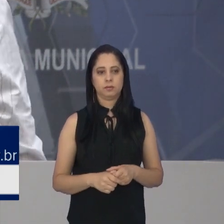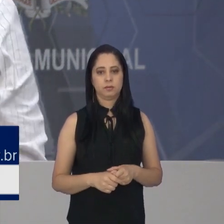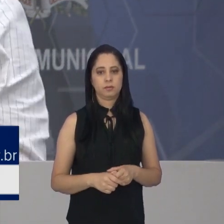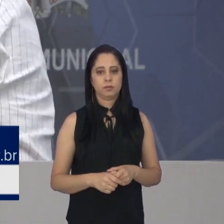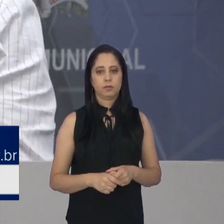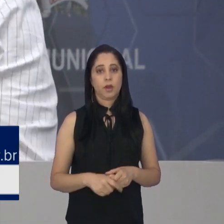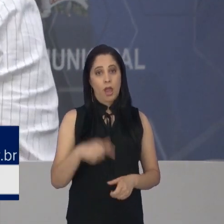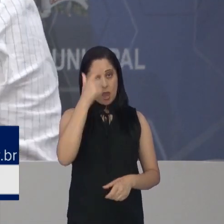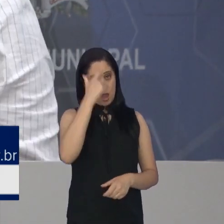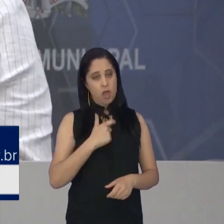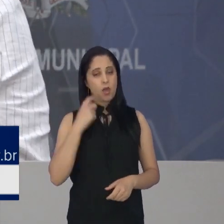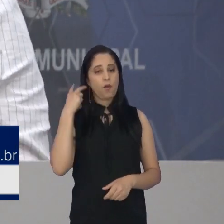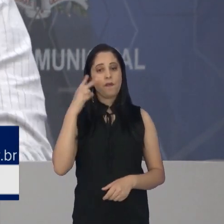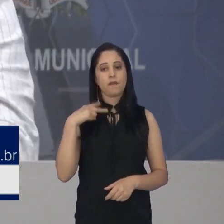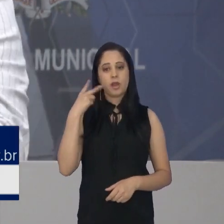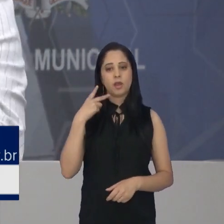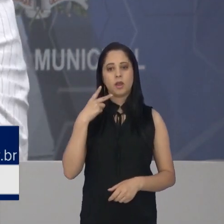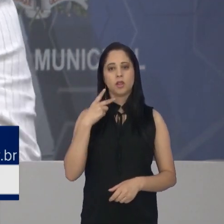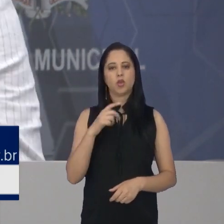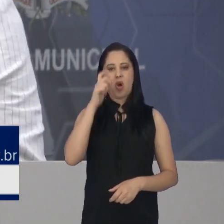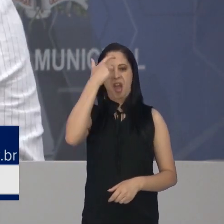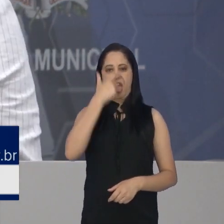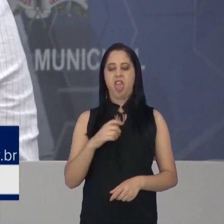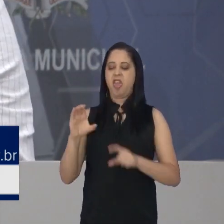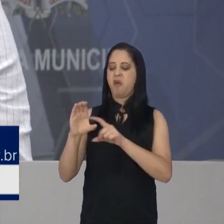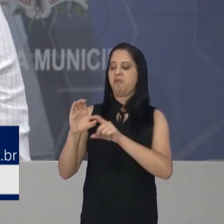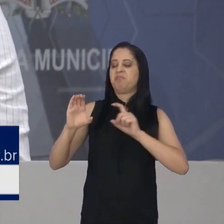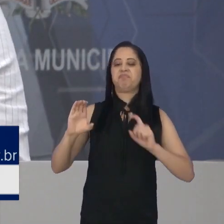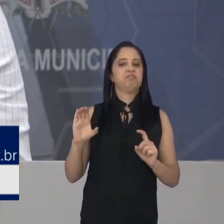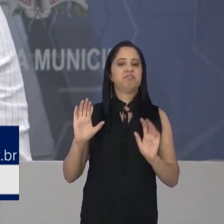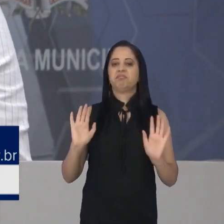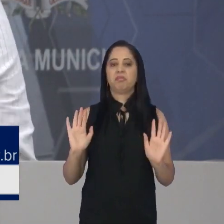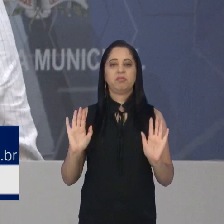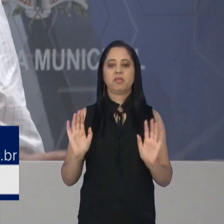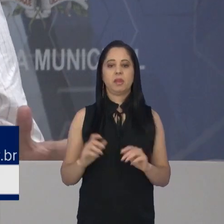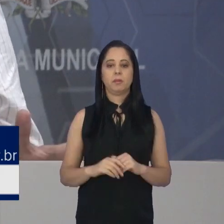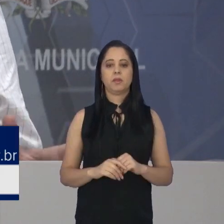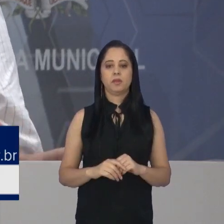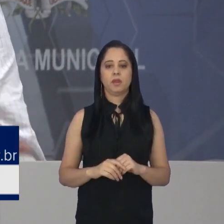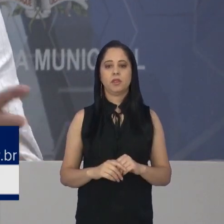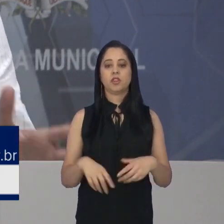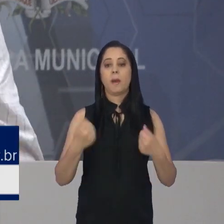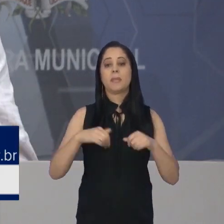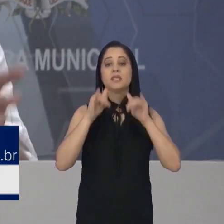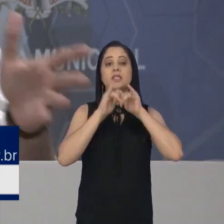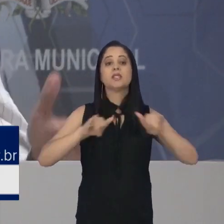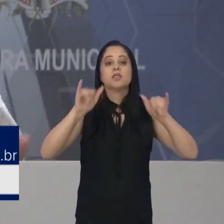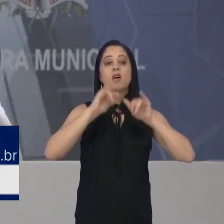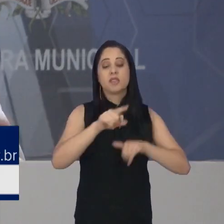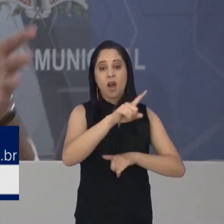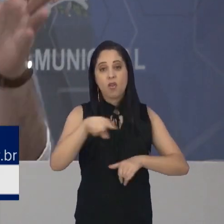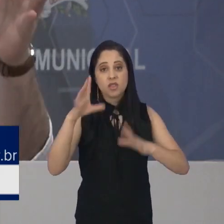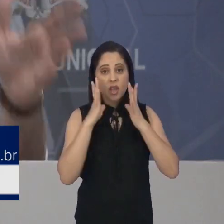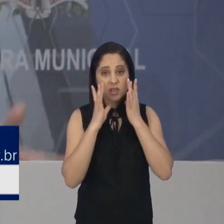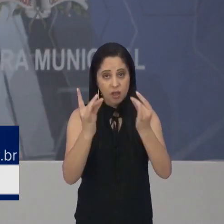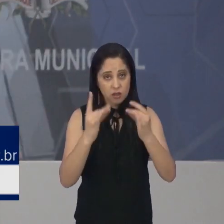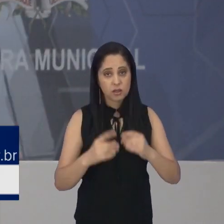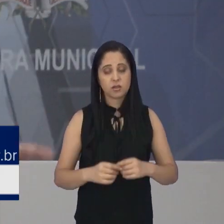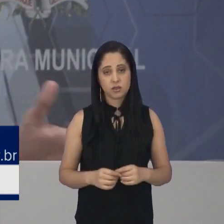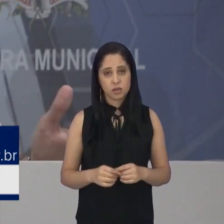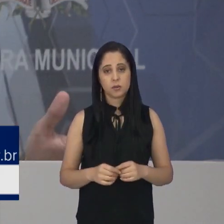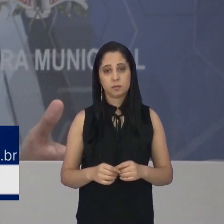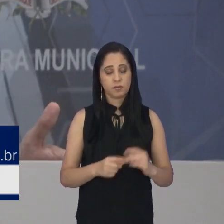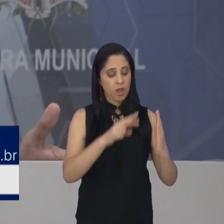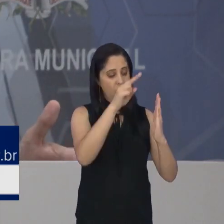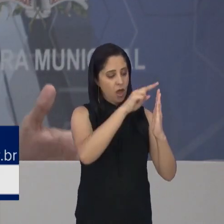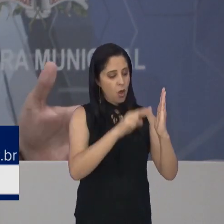como vereador que mantenho a minha independência até aqui, tenho que alertar, fazer o alerta, fazer a leitura de todo o